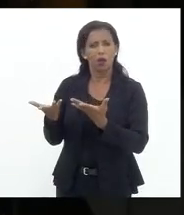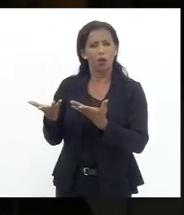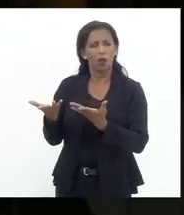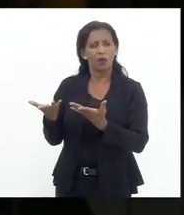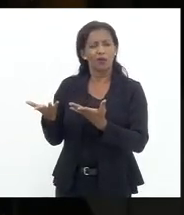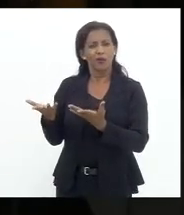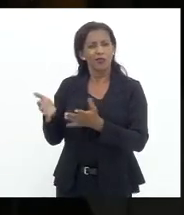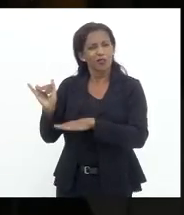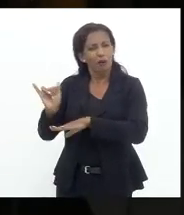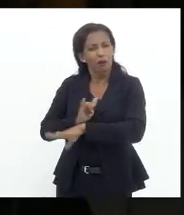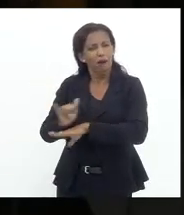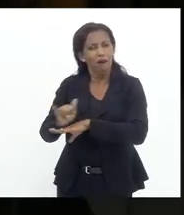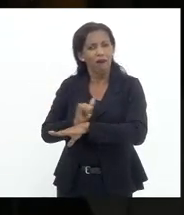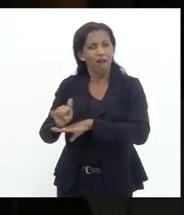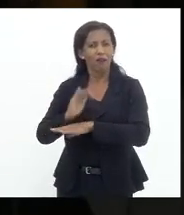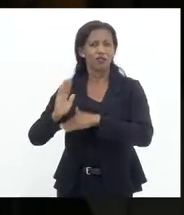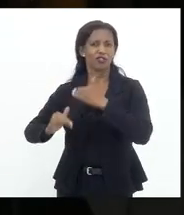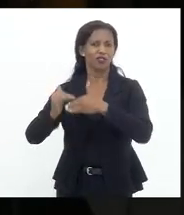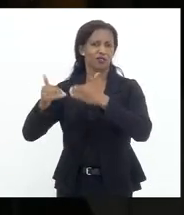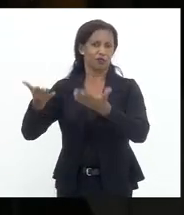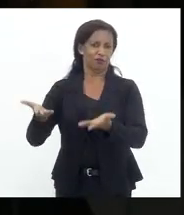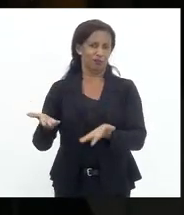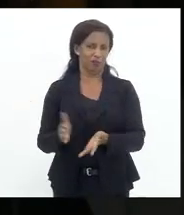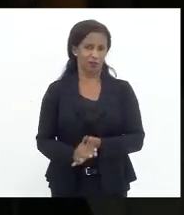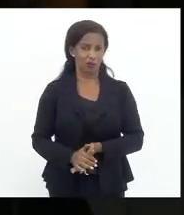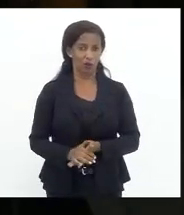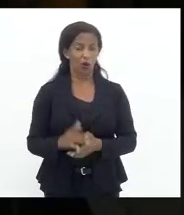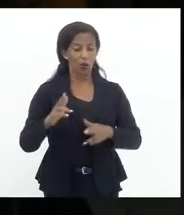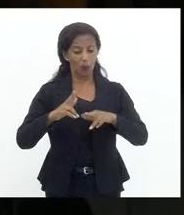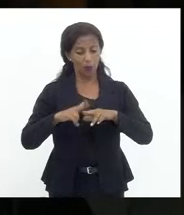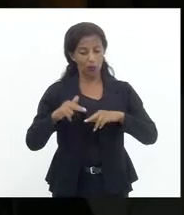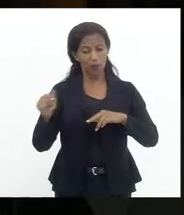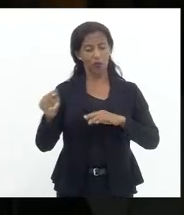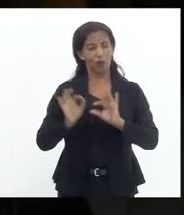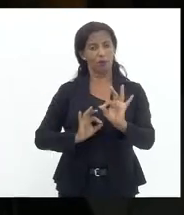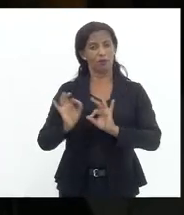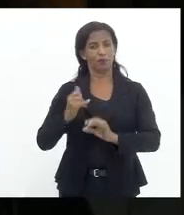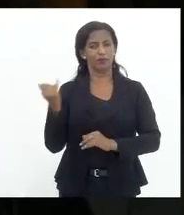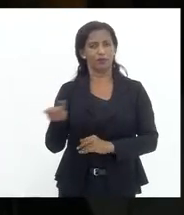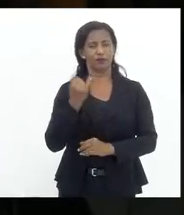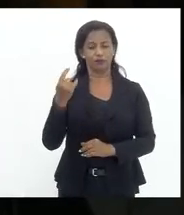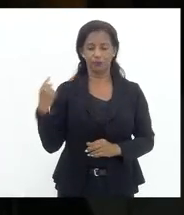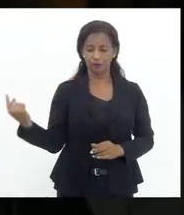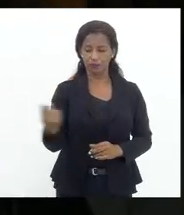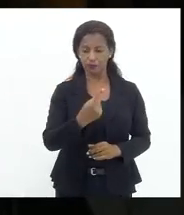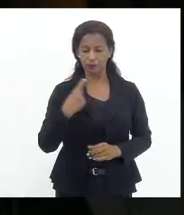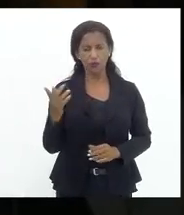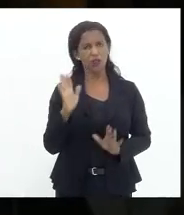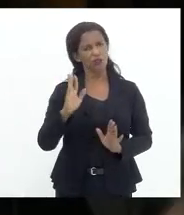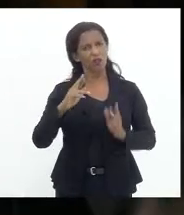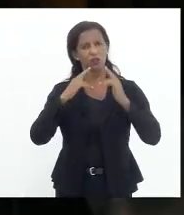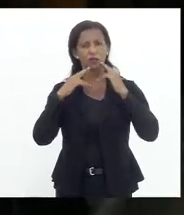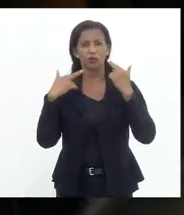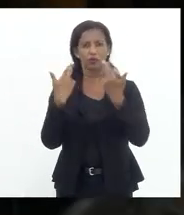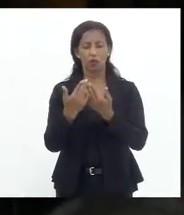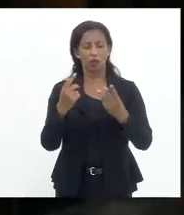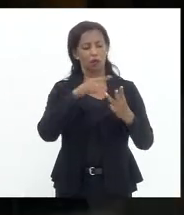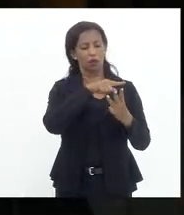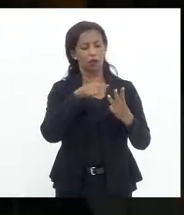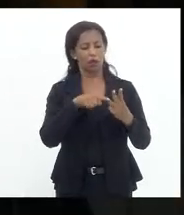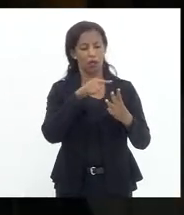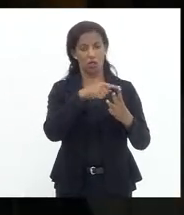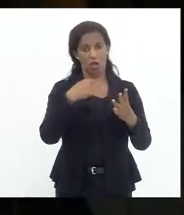eixo estratégico do nosso projeto de desenvolvimento. Por isso, é um projeto importante. Nós mesmos nos reunimos, né, nos últimos dias, eu, a Célia e o Luiz